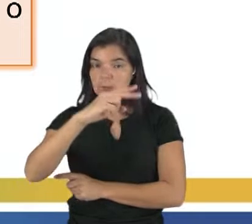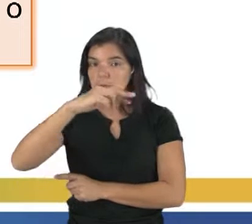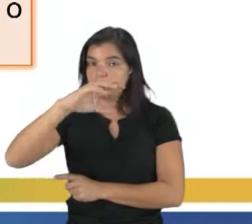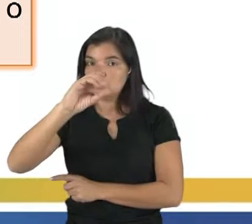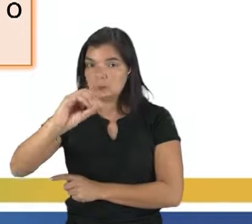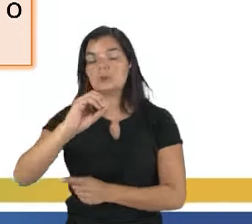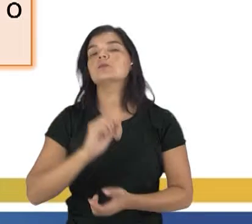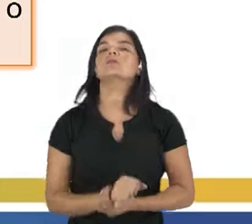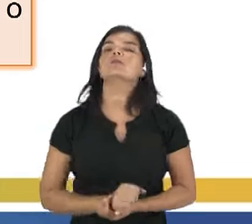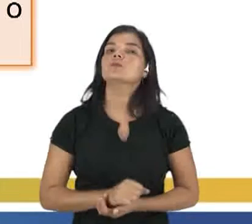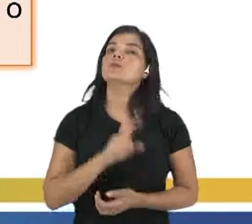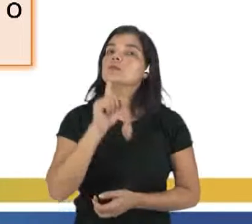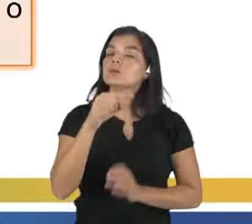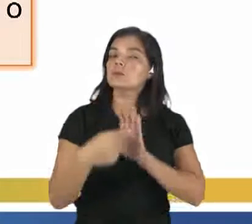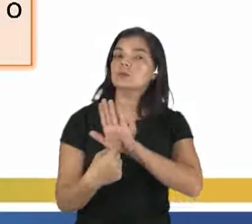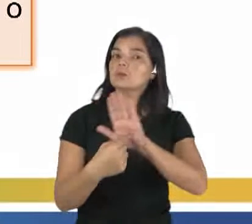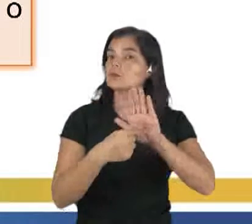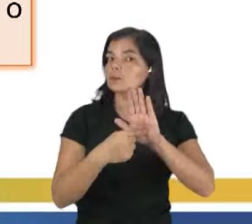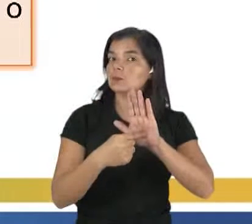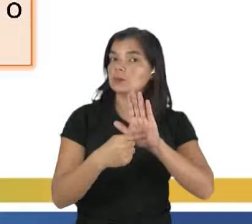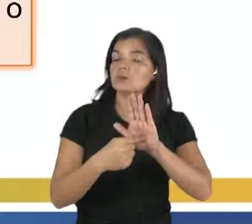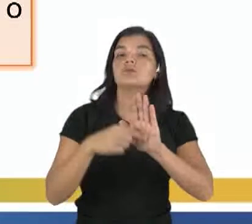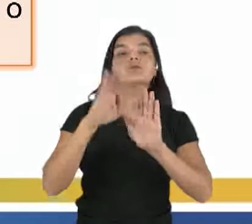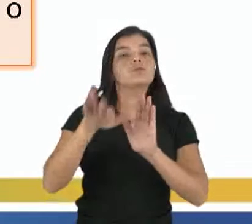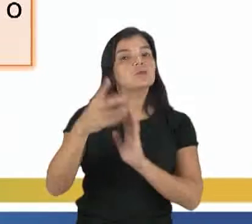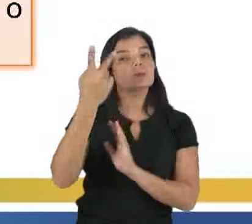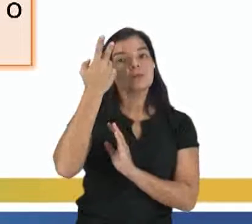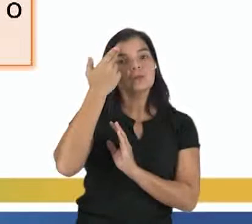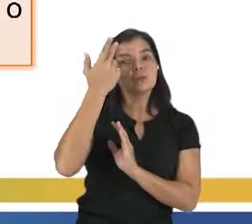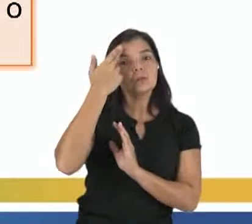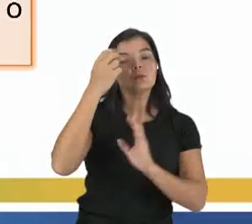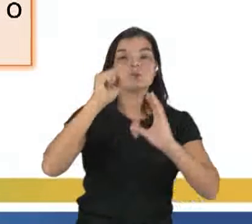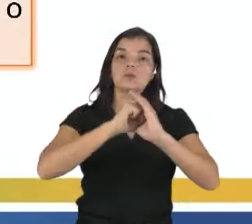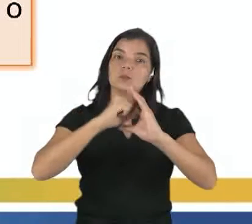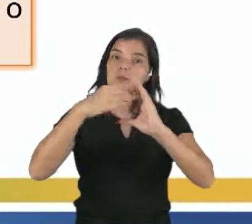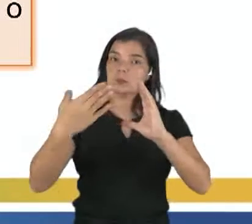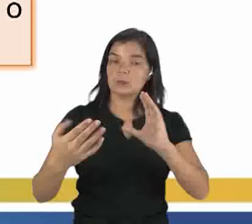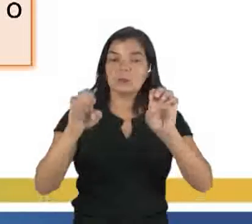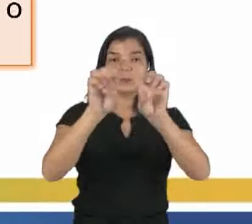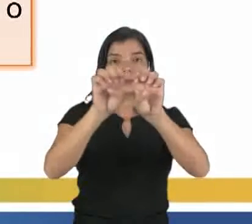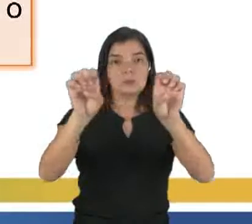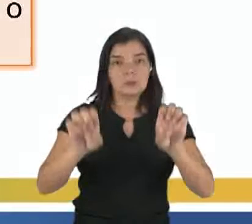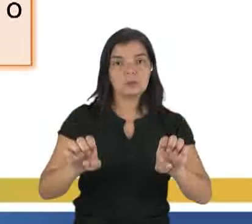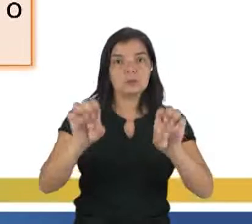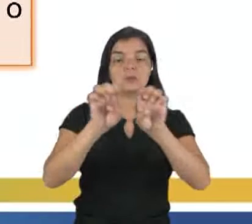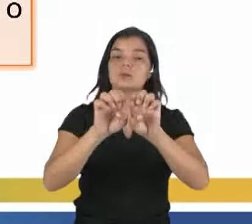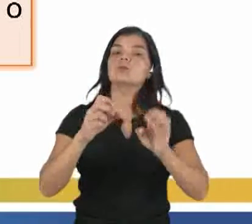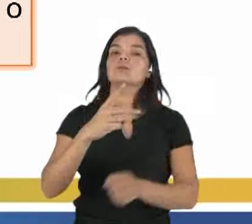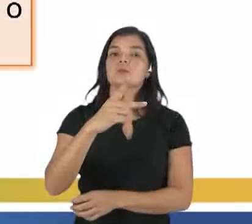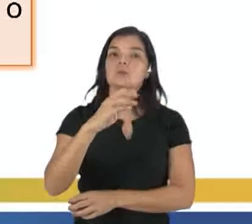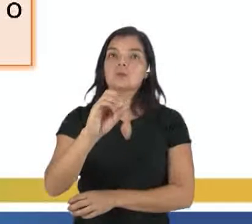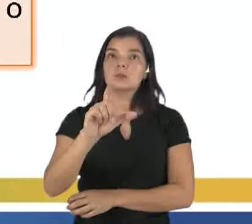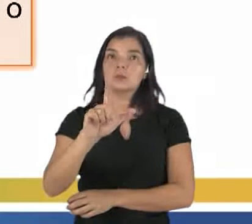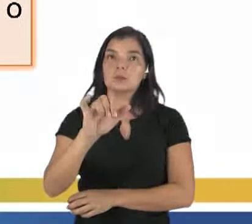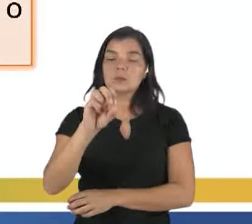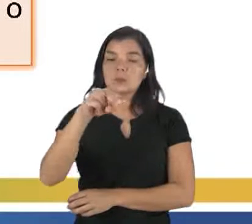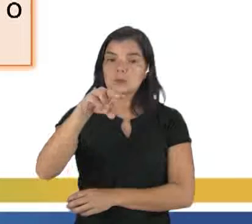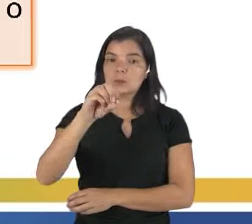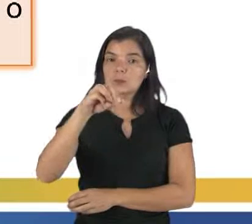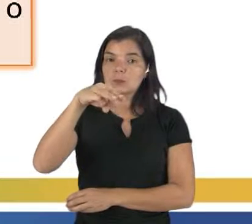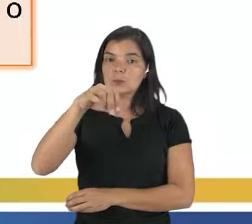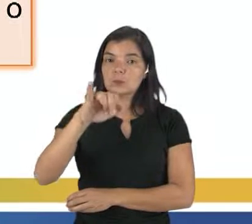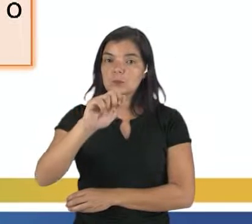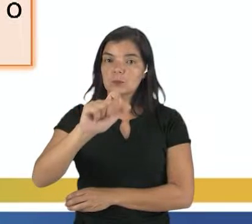esse formato aí é o formato clássico é o formato característico de uma equação polinomial do primeiro grau